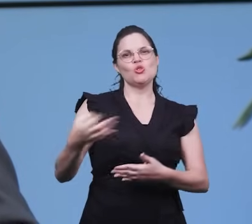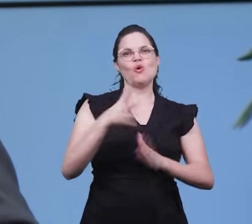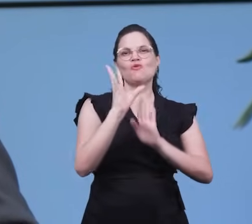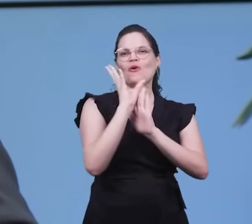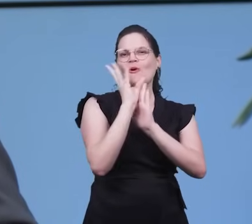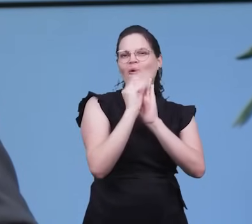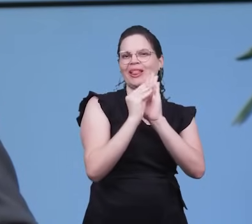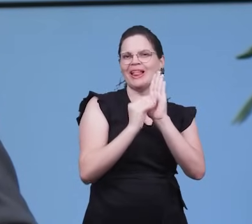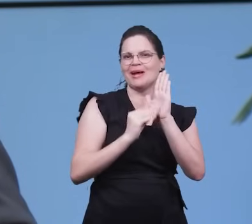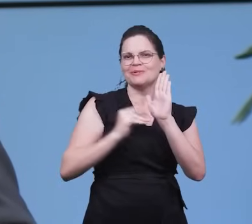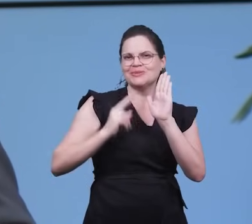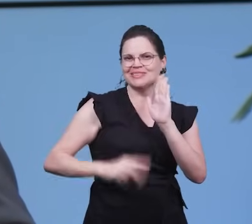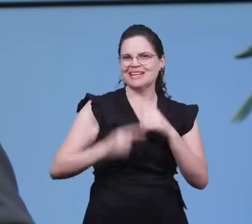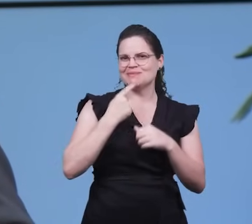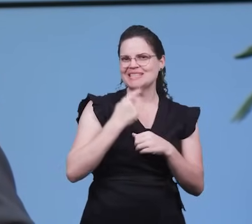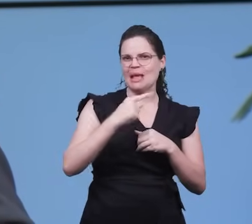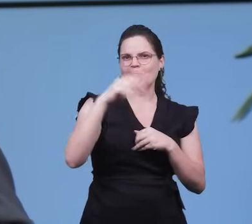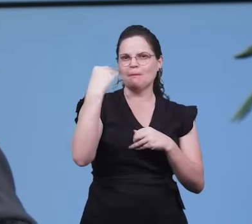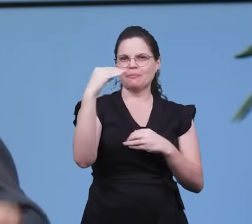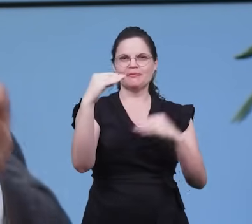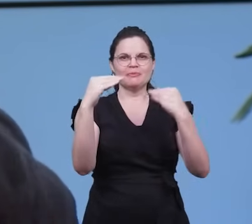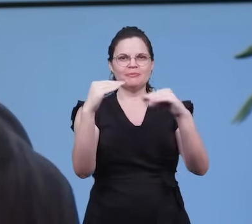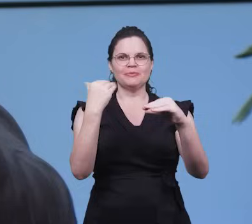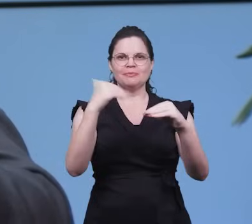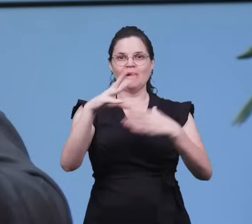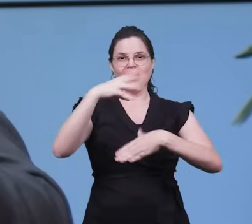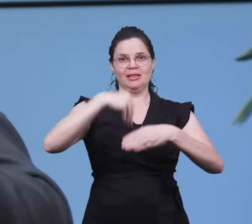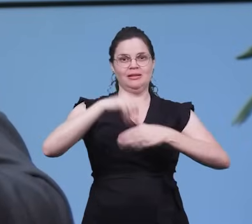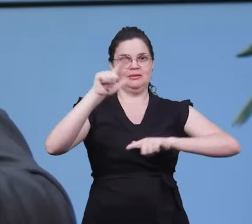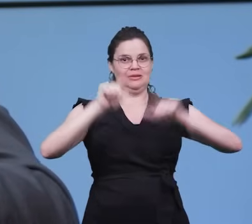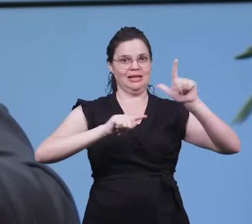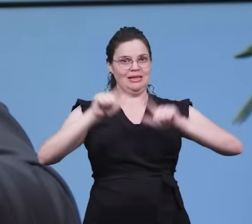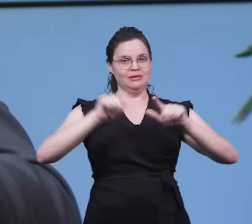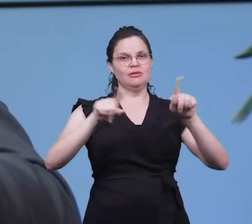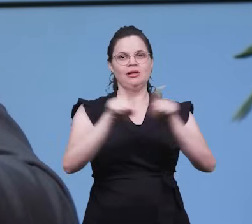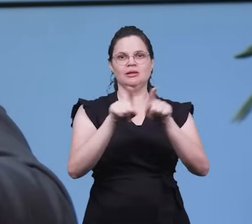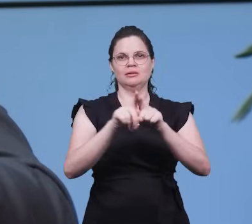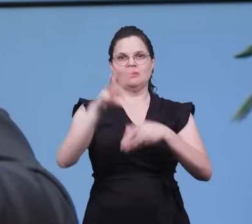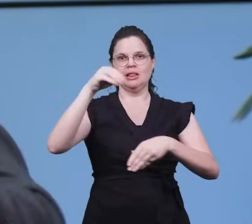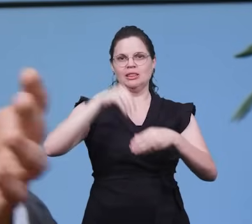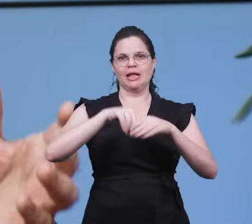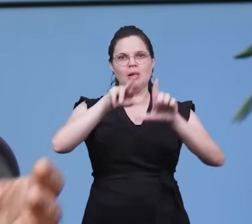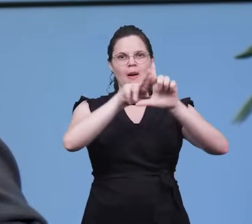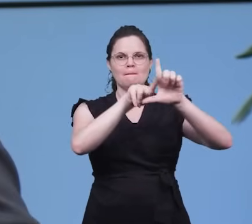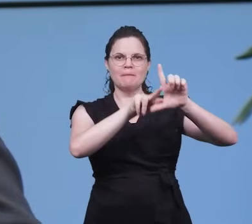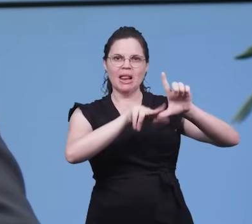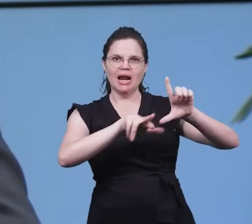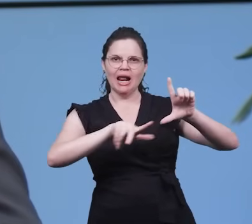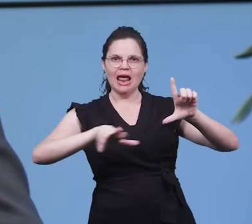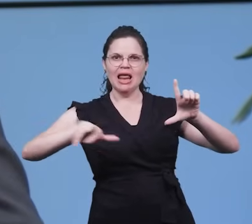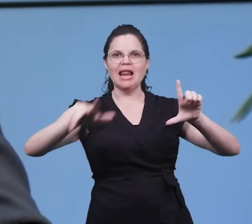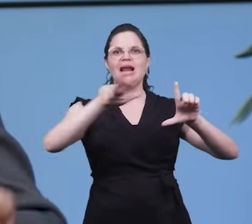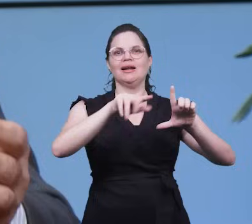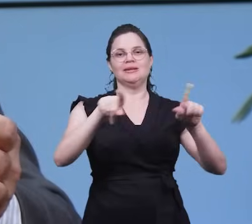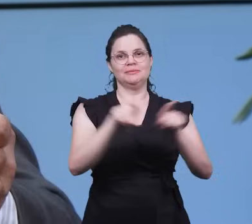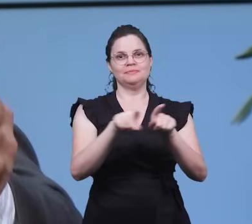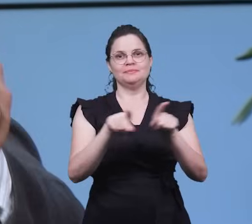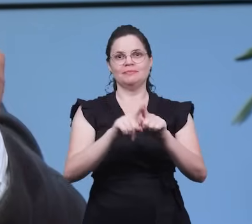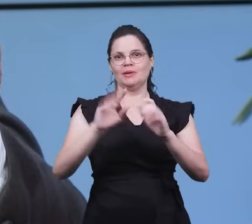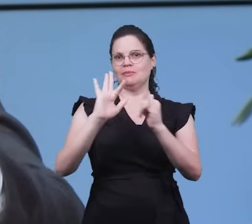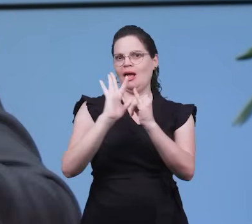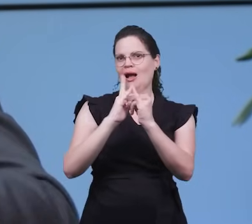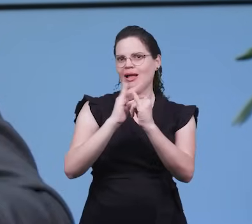este conteúdo semanal que nós transmitimos através da TV aberta, através do nosso sistema multiplataformas, através também